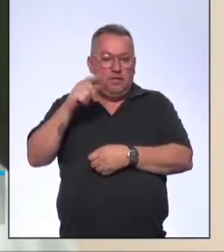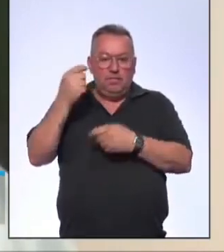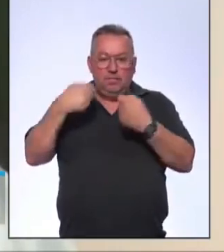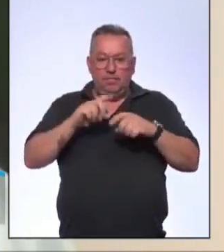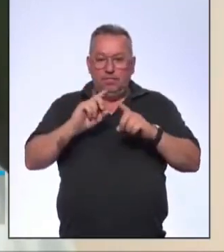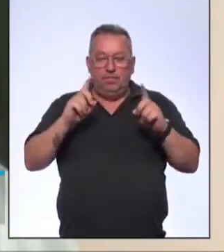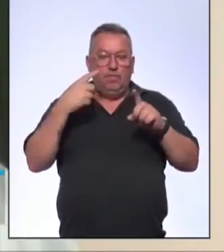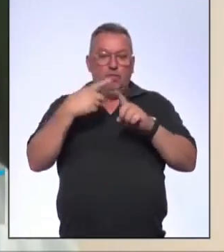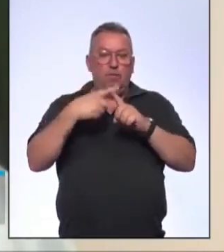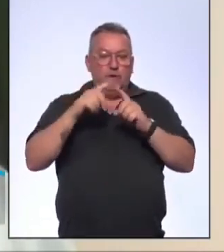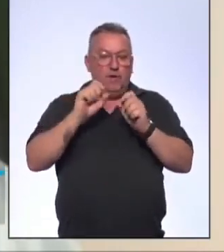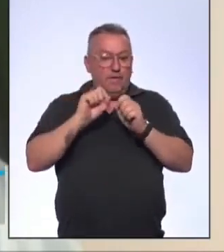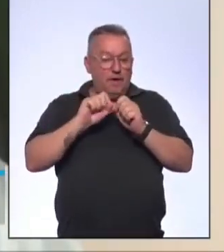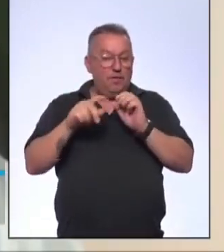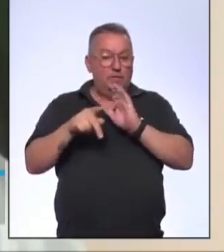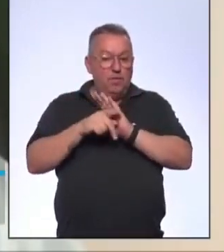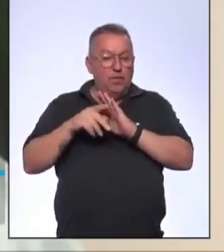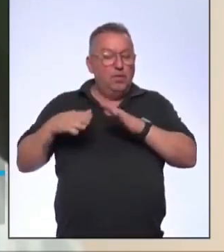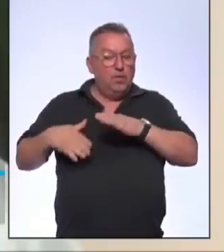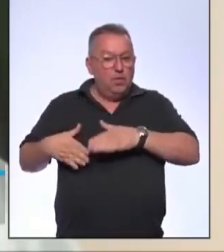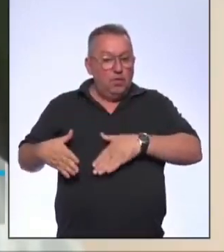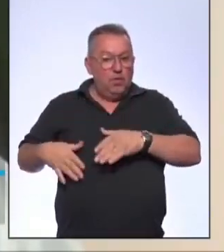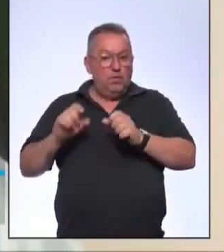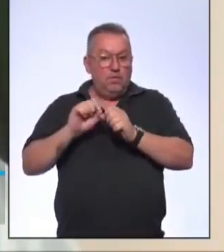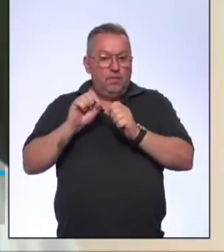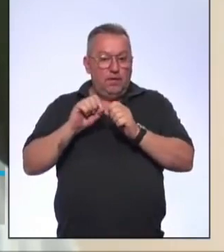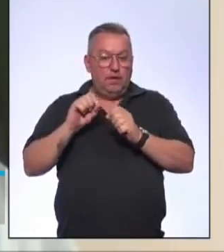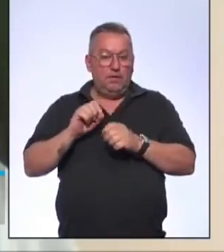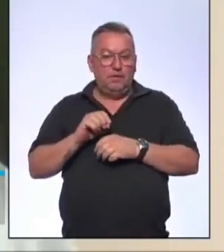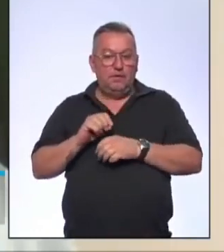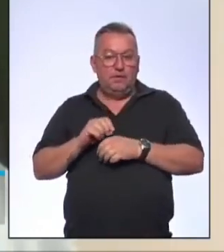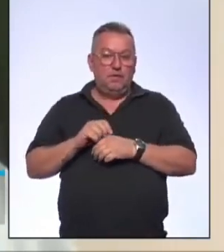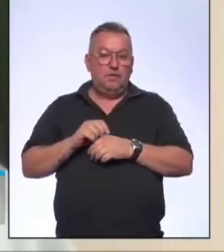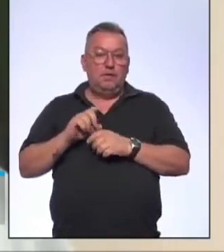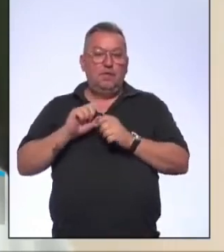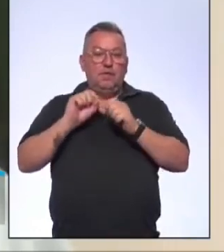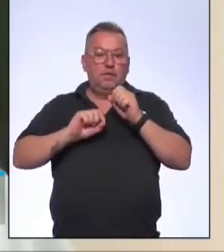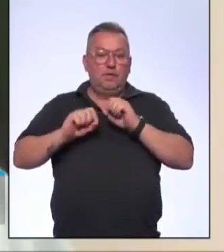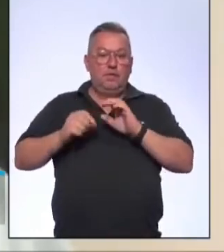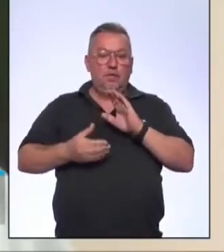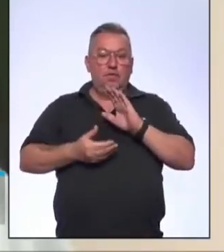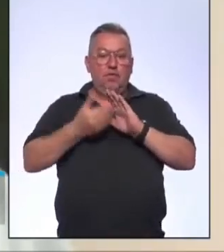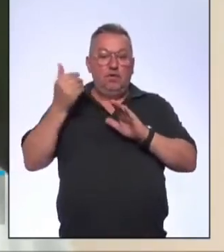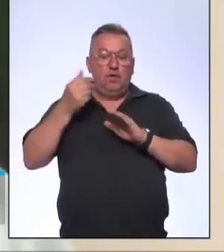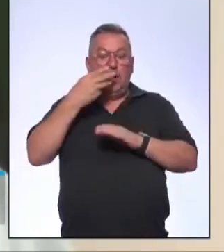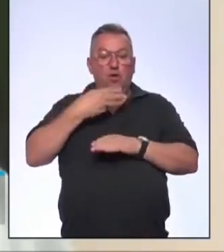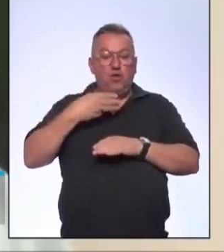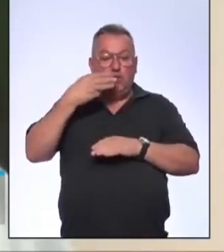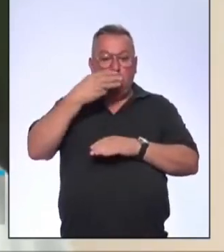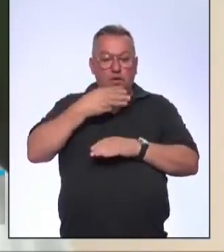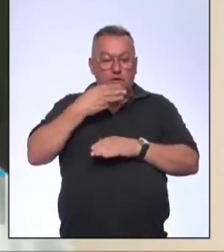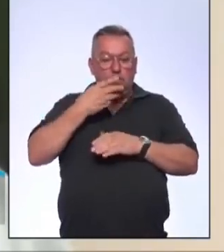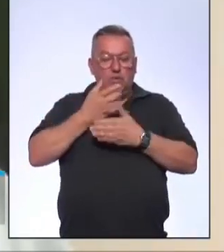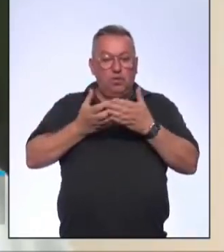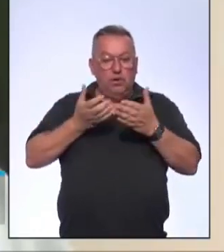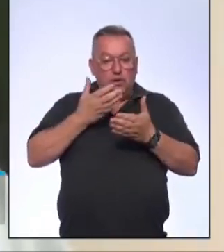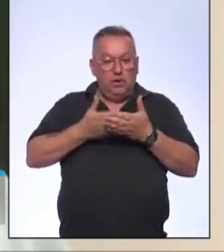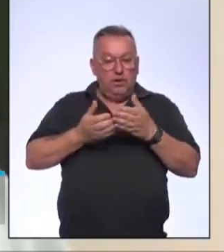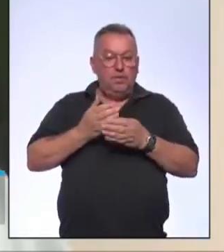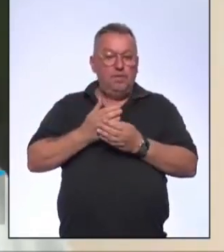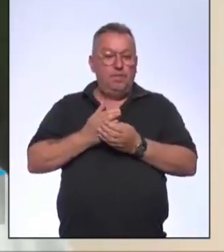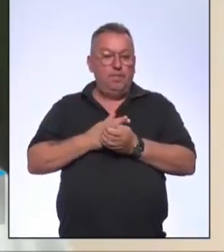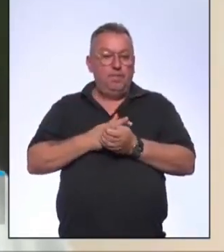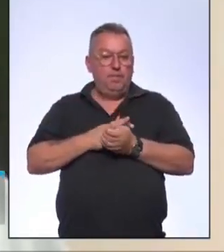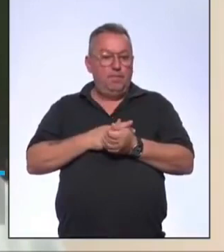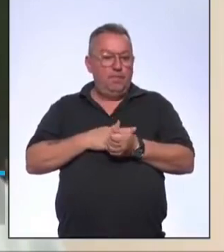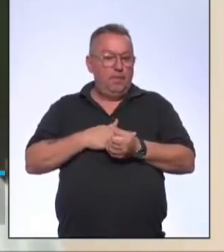precisa, porque produz. O próprio corpo produz a insulina. E a insulina faz o quê? Tira açúcar do sangue. E a gente tem um